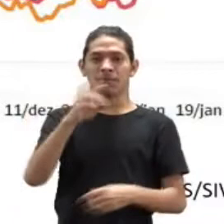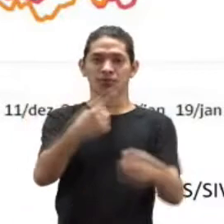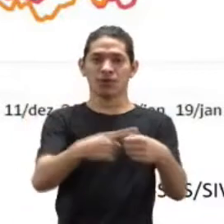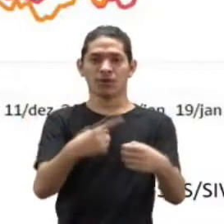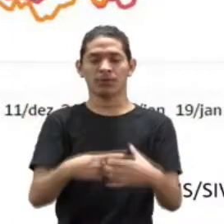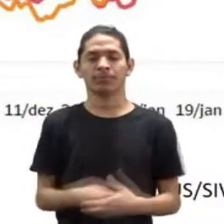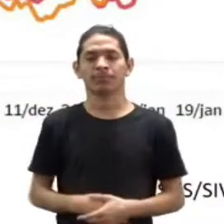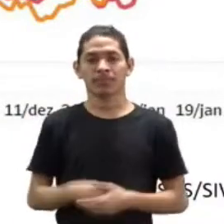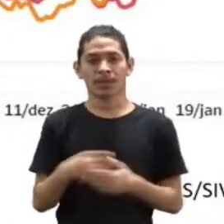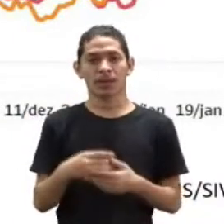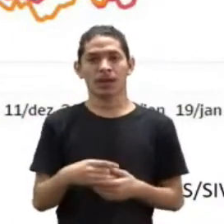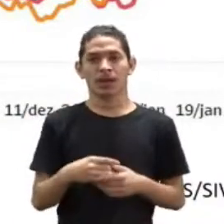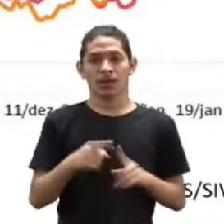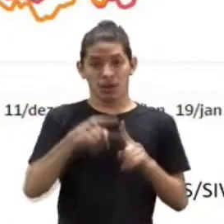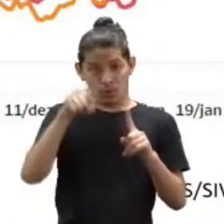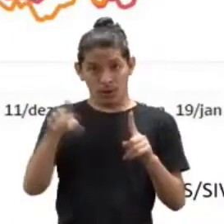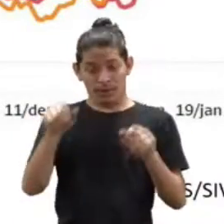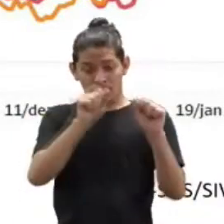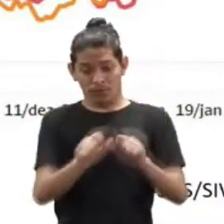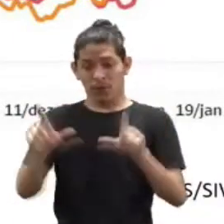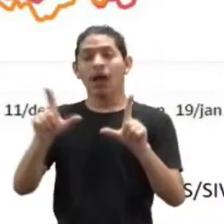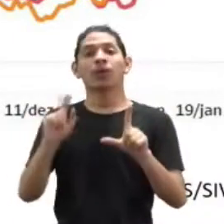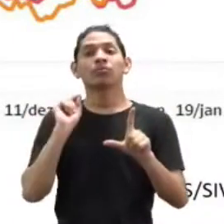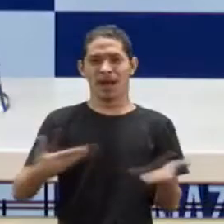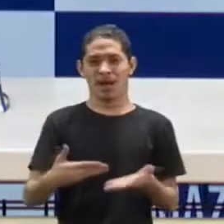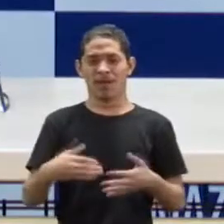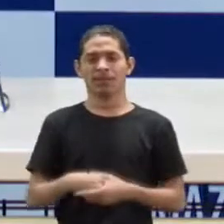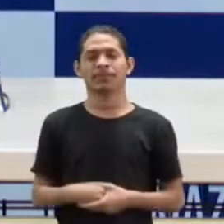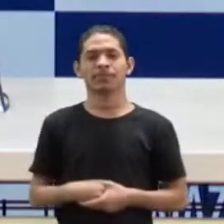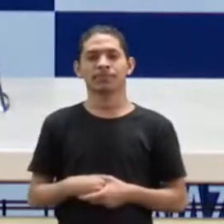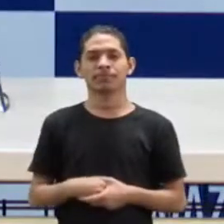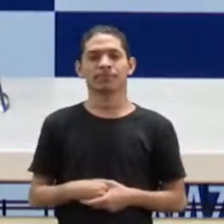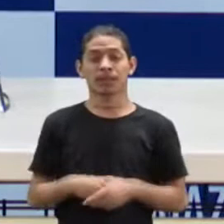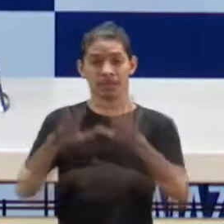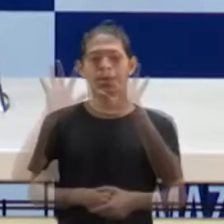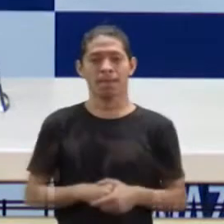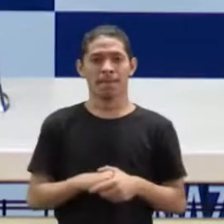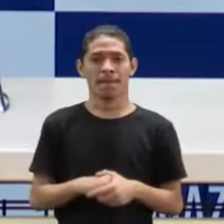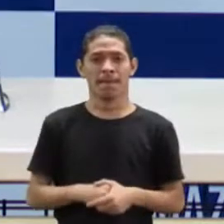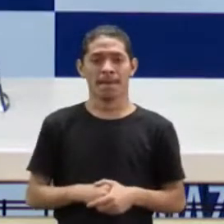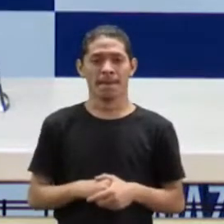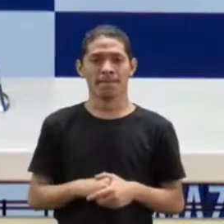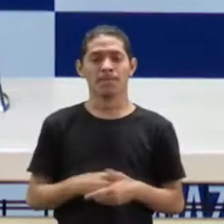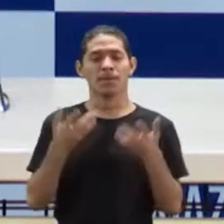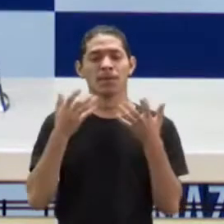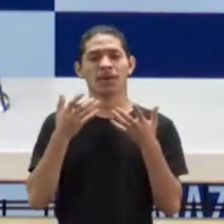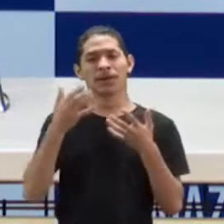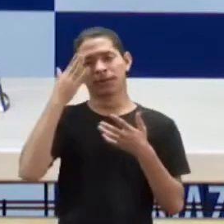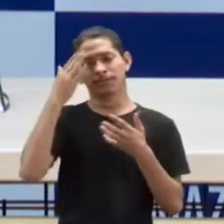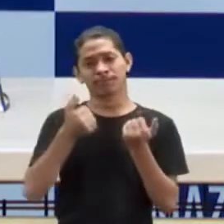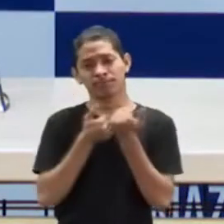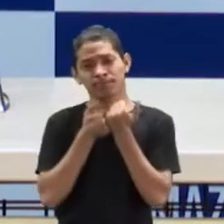fazer os números de contaminação e óbitos baixarem no estado os amigos para encerrar quero